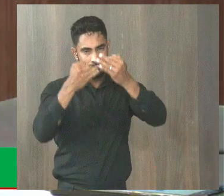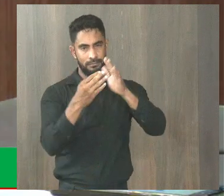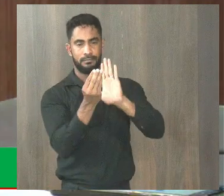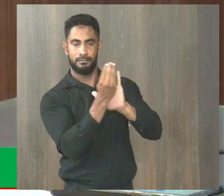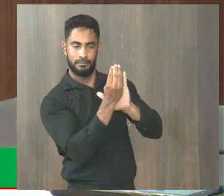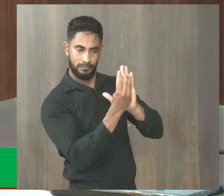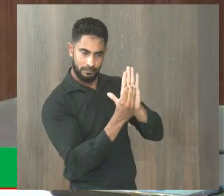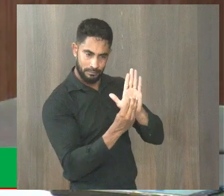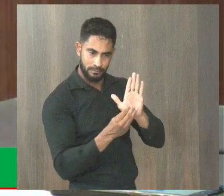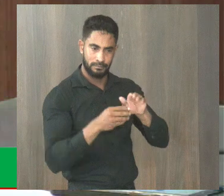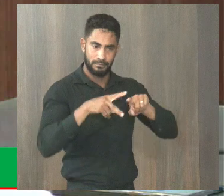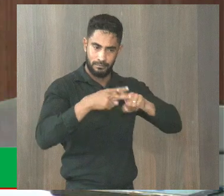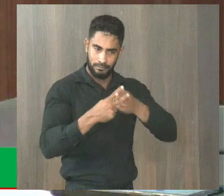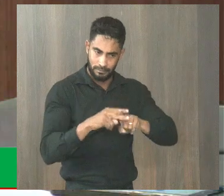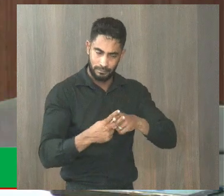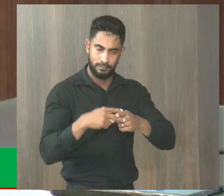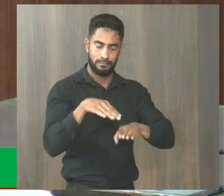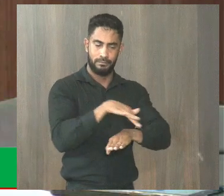ruas